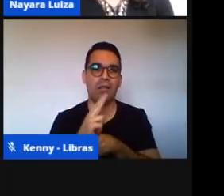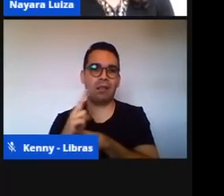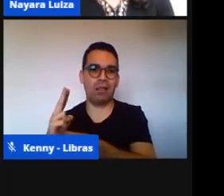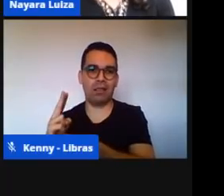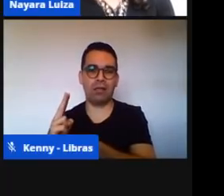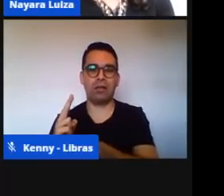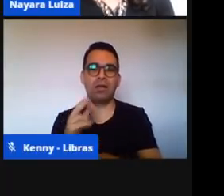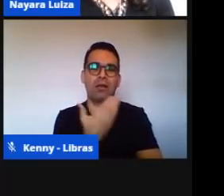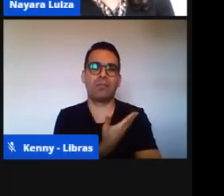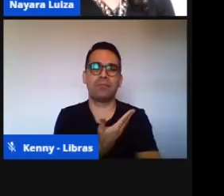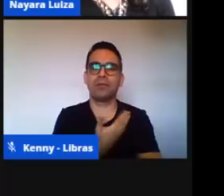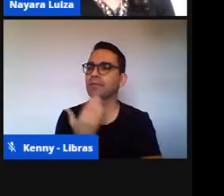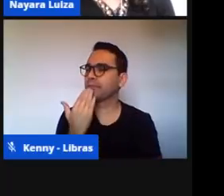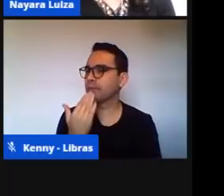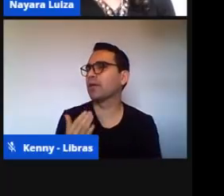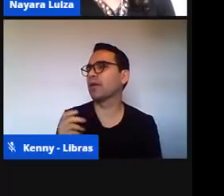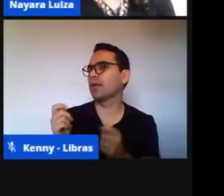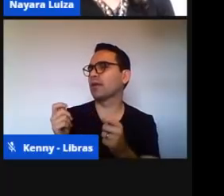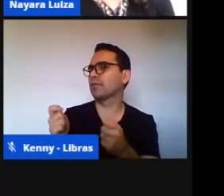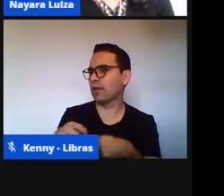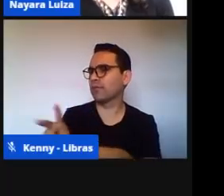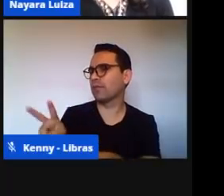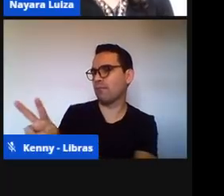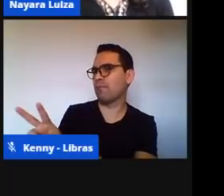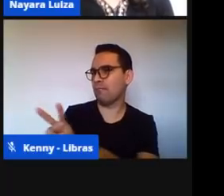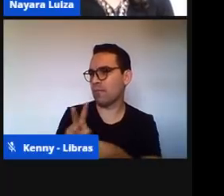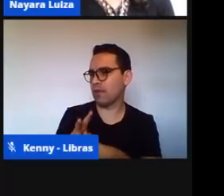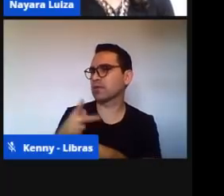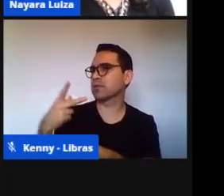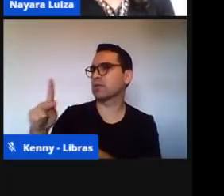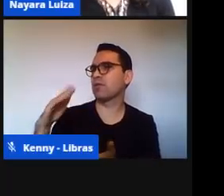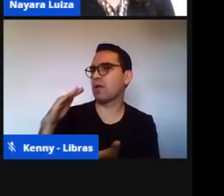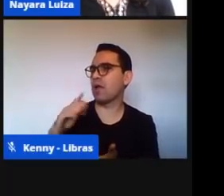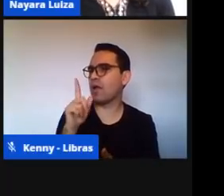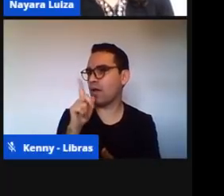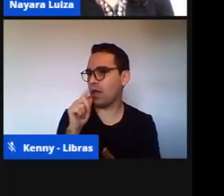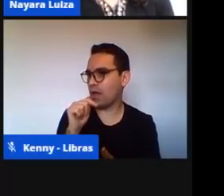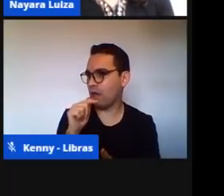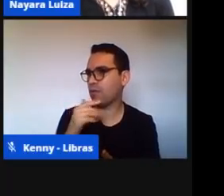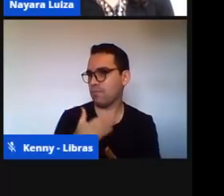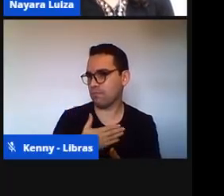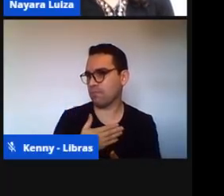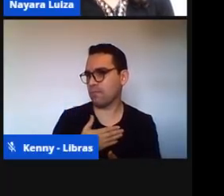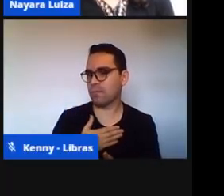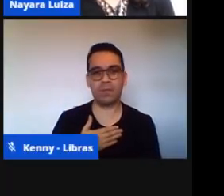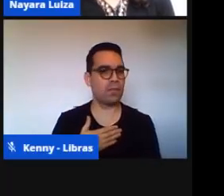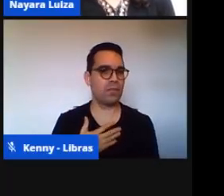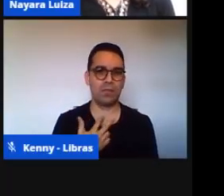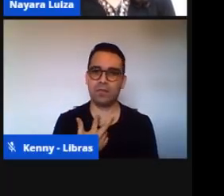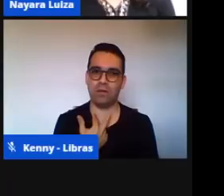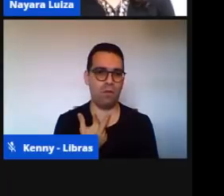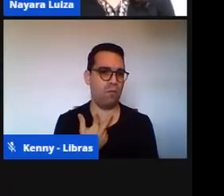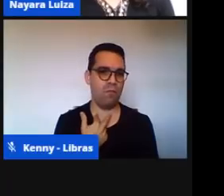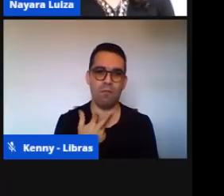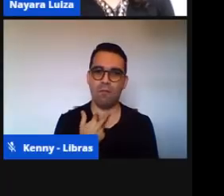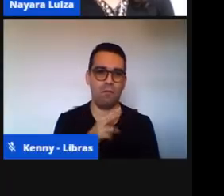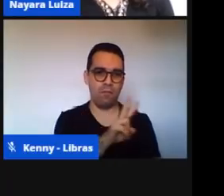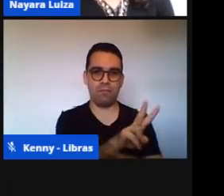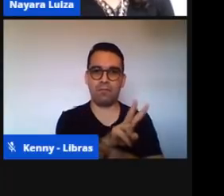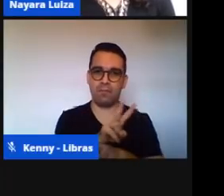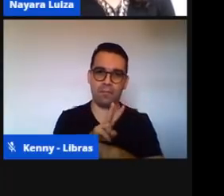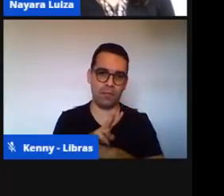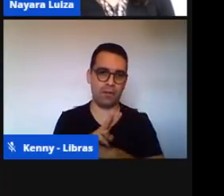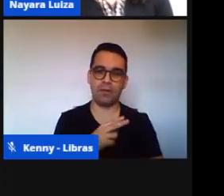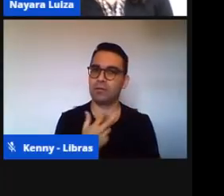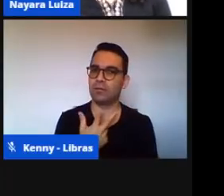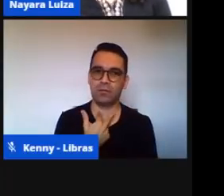atento para disponibilizar a caneca ou uma outra garrafa, para que ela possa utilizar individualmente no momento que ela estiver na escola.